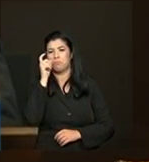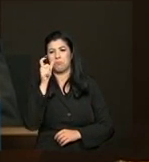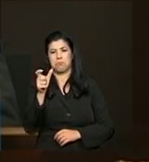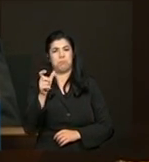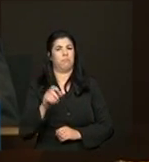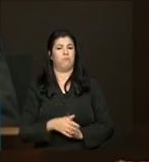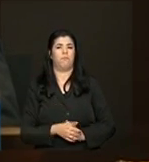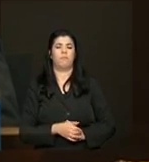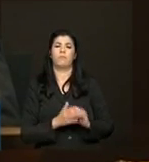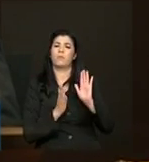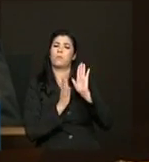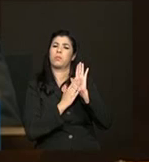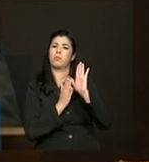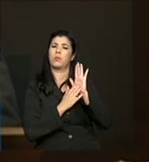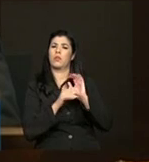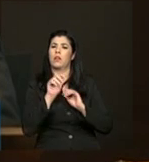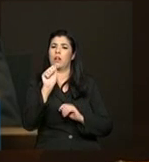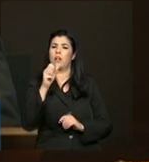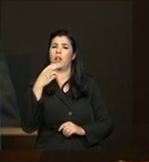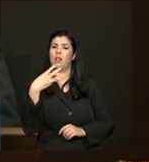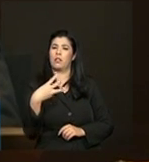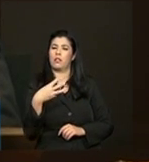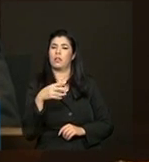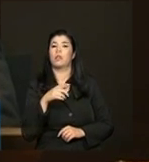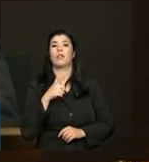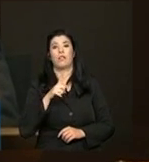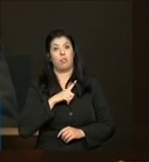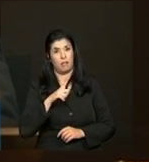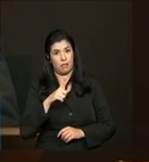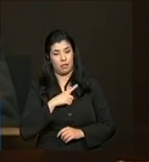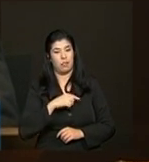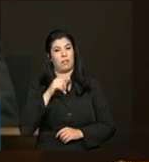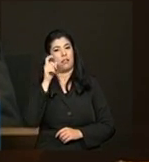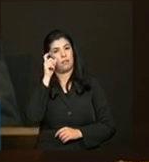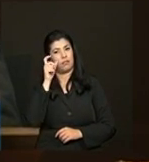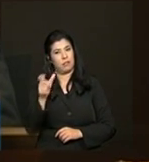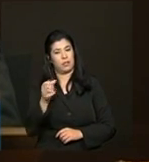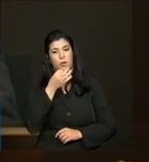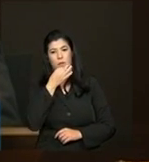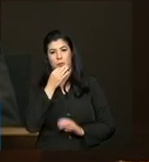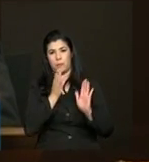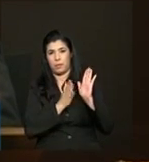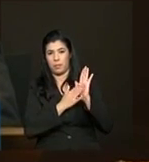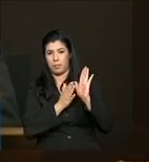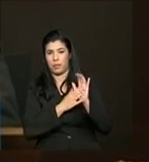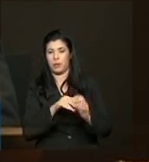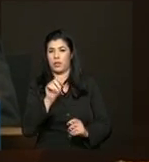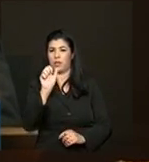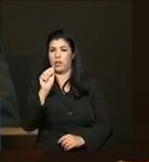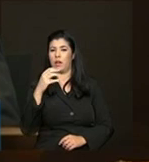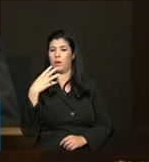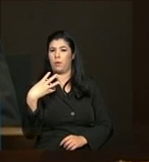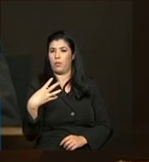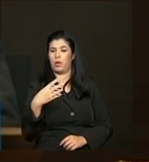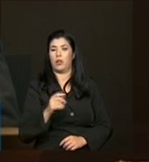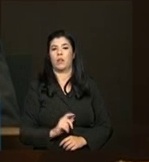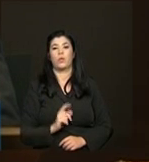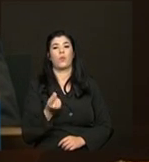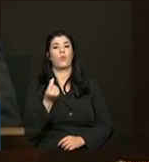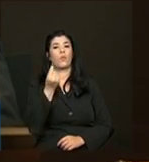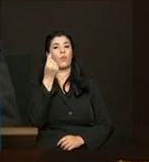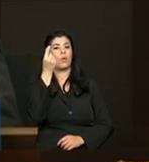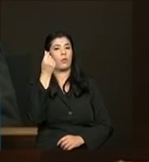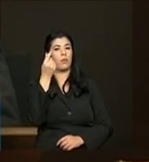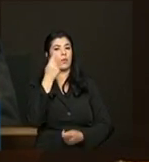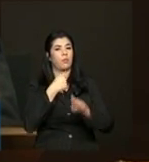a proposta para o sublote A3. E possui interesse em apresentar a proposta para o sublote A4, com valor de